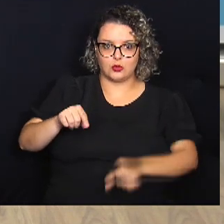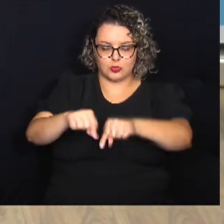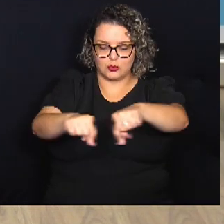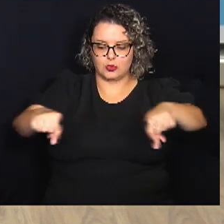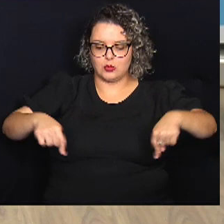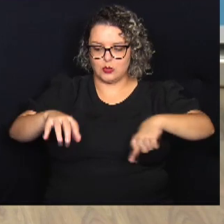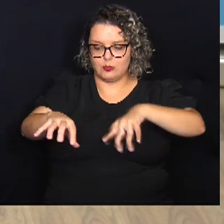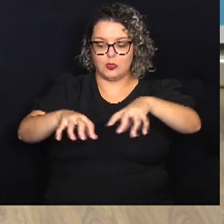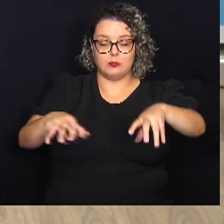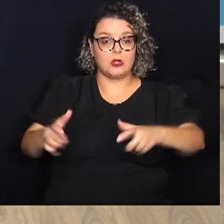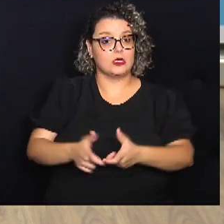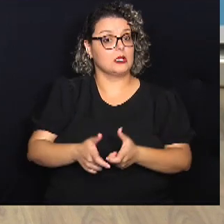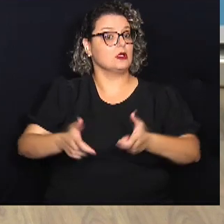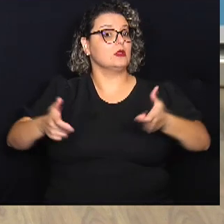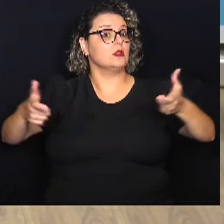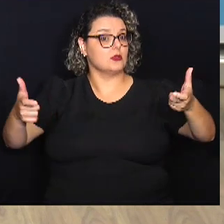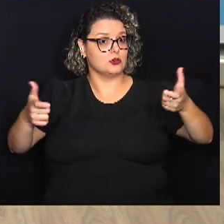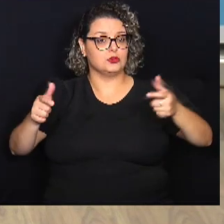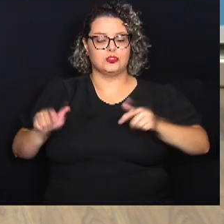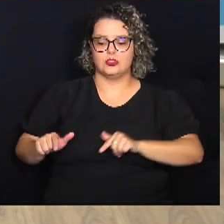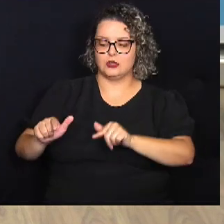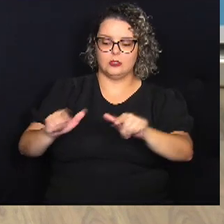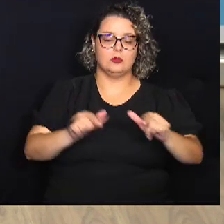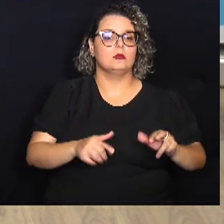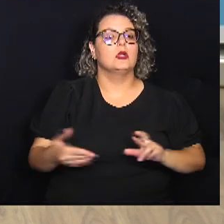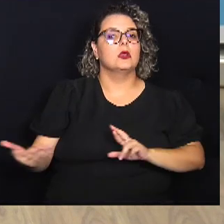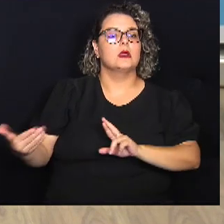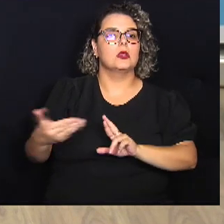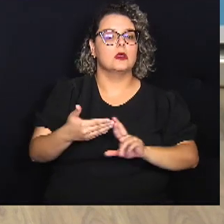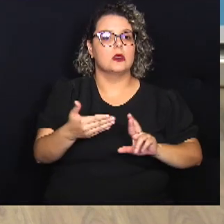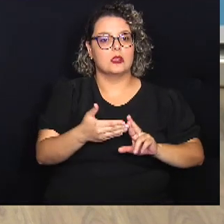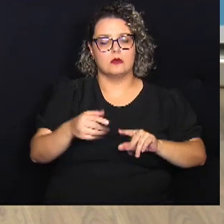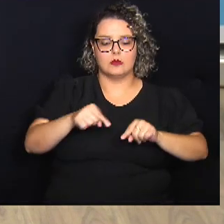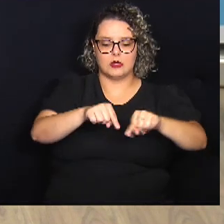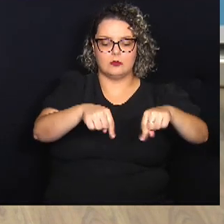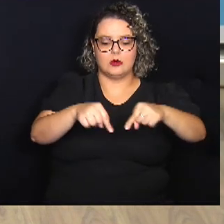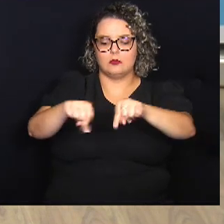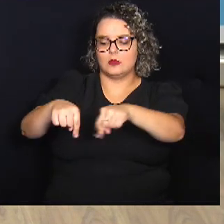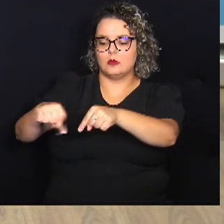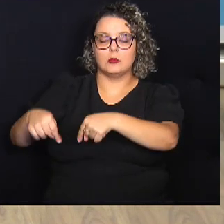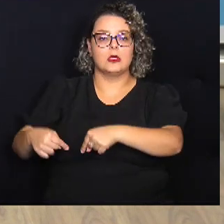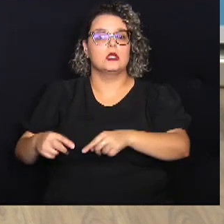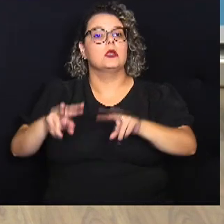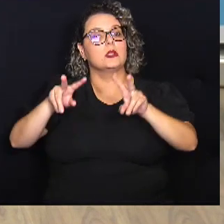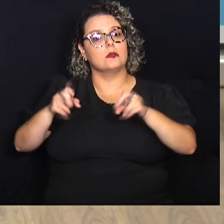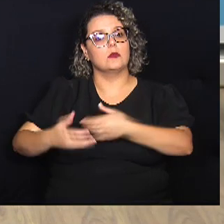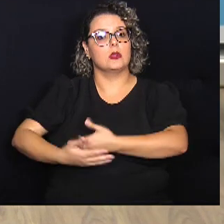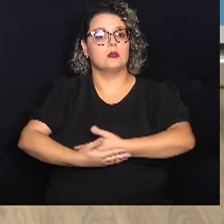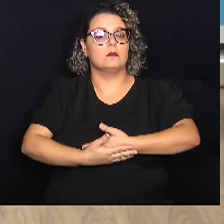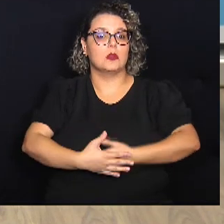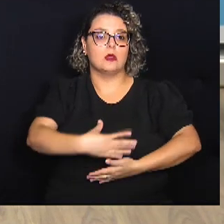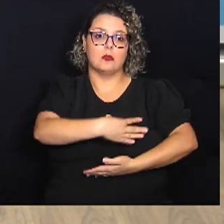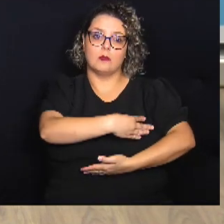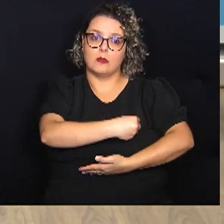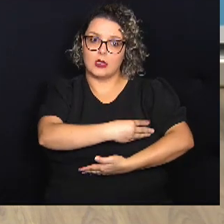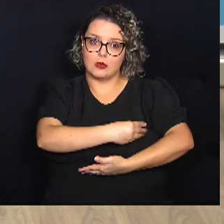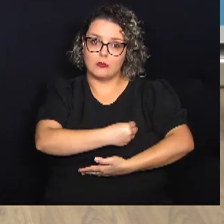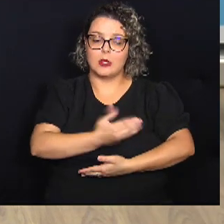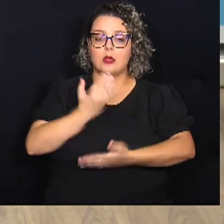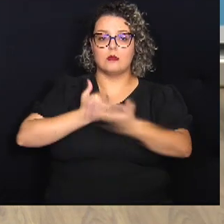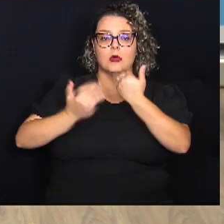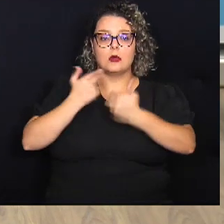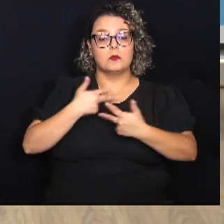grande, em que cada espaço há casas que representam temas envolvendo os bebês: amamentação,